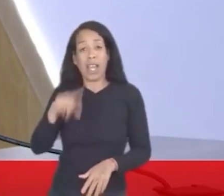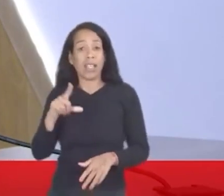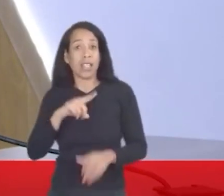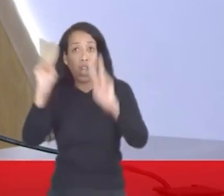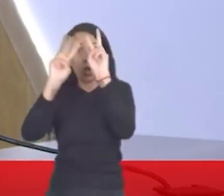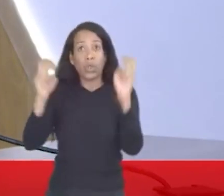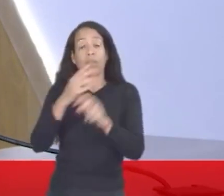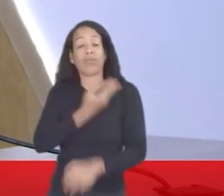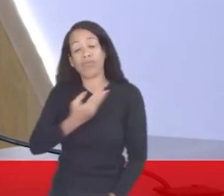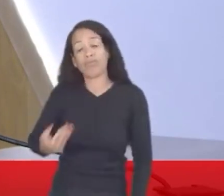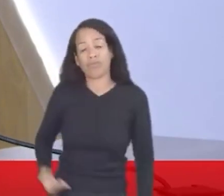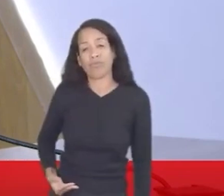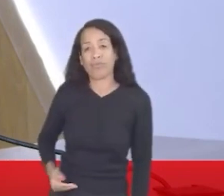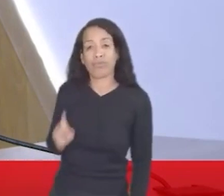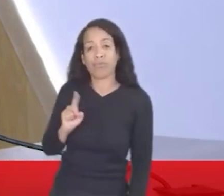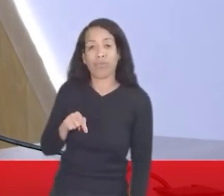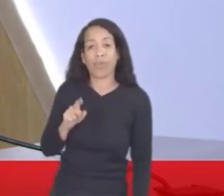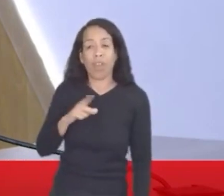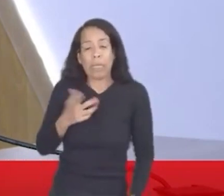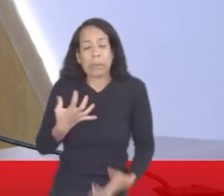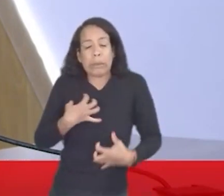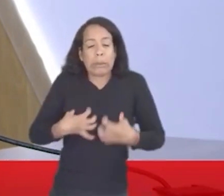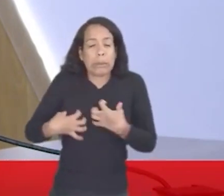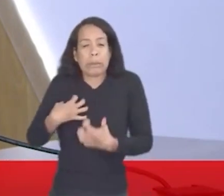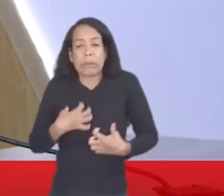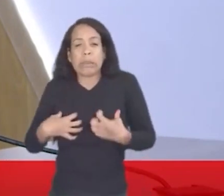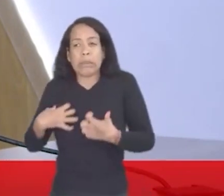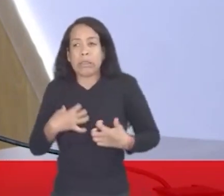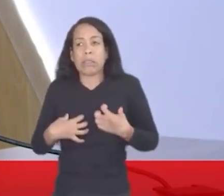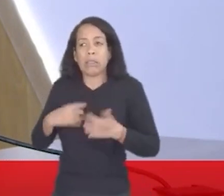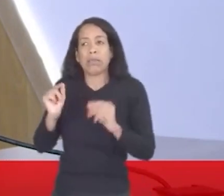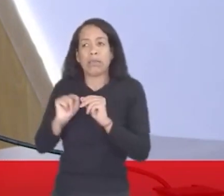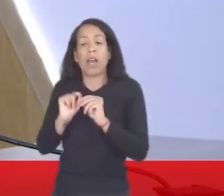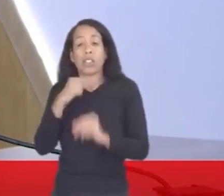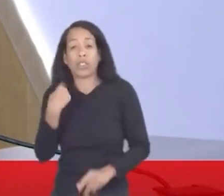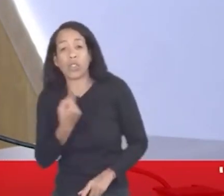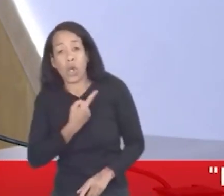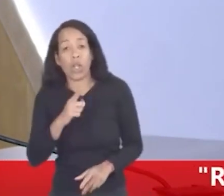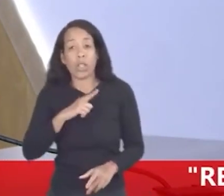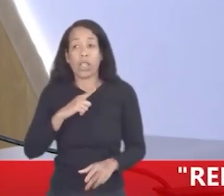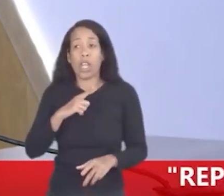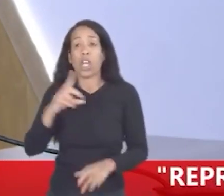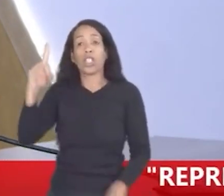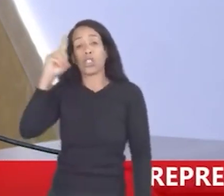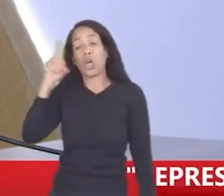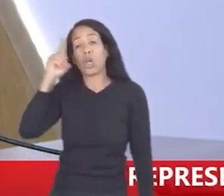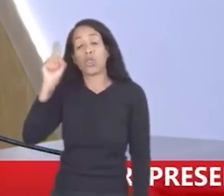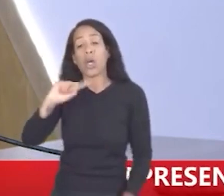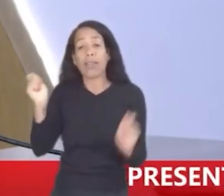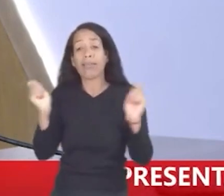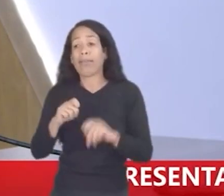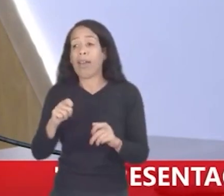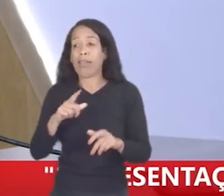tema público, né? Essa é uma inquietação muito grande e que faz com que a gente, no varejo, no dia a dia, não possa